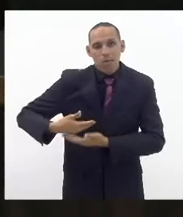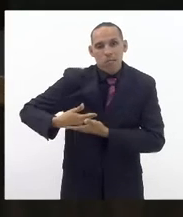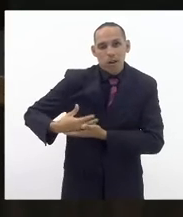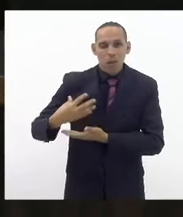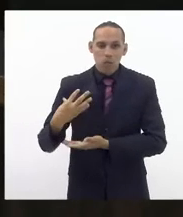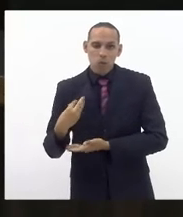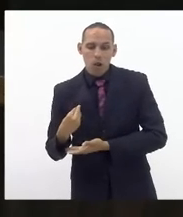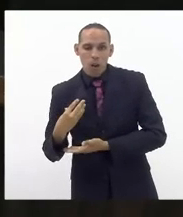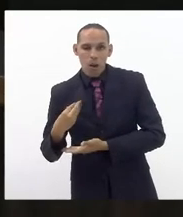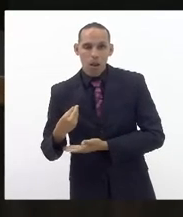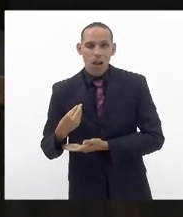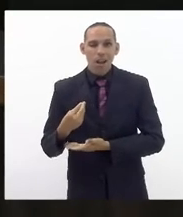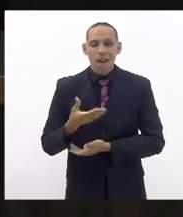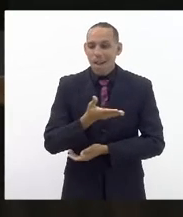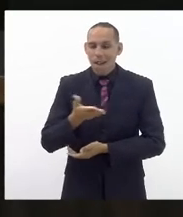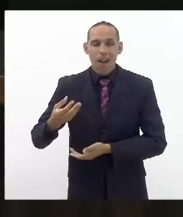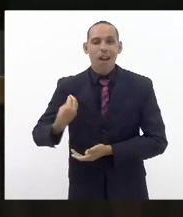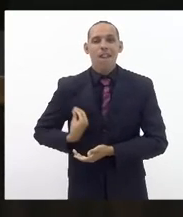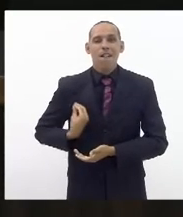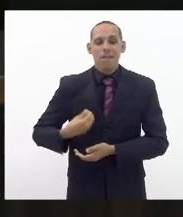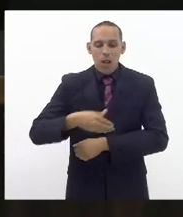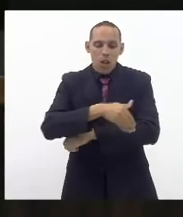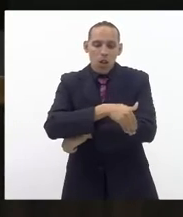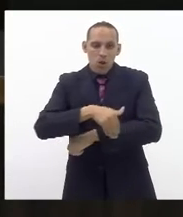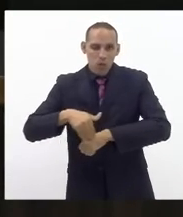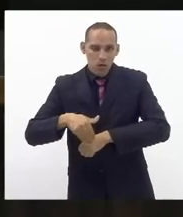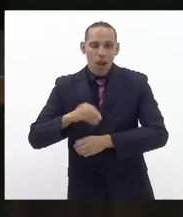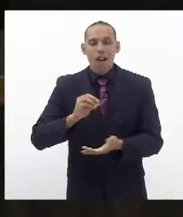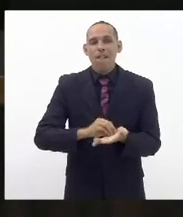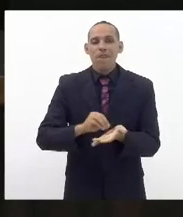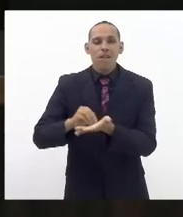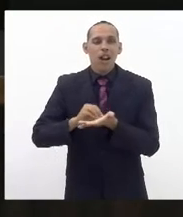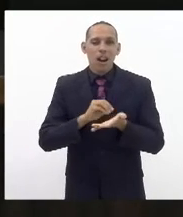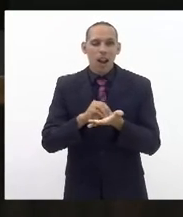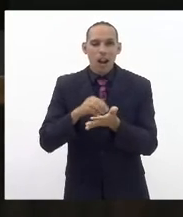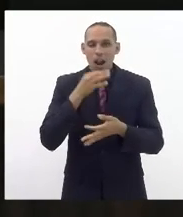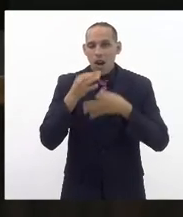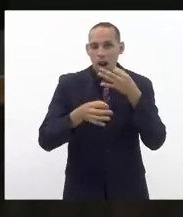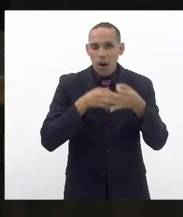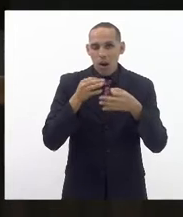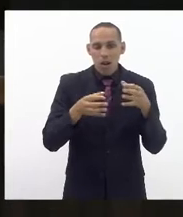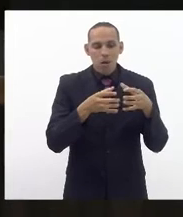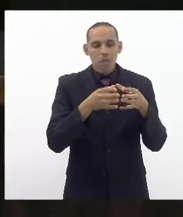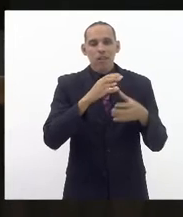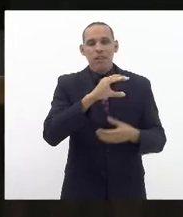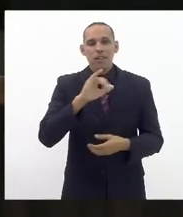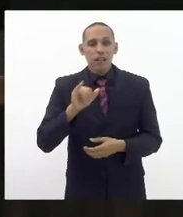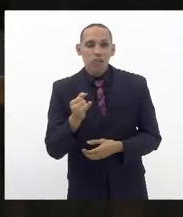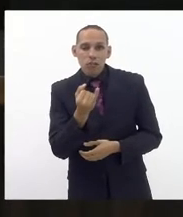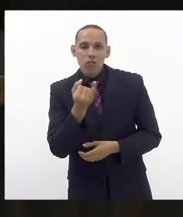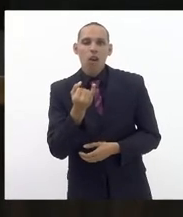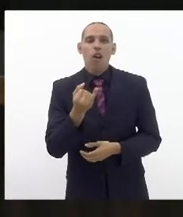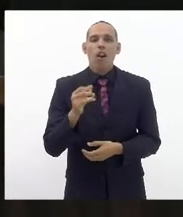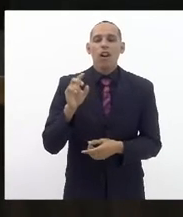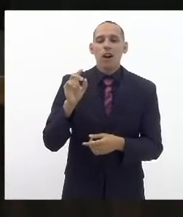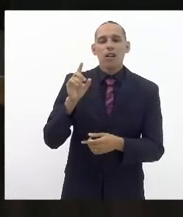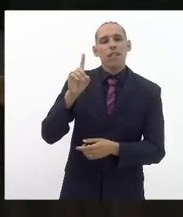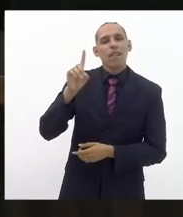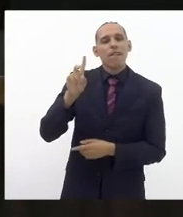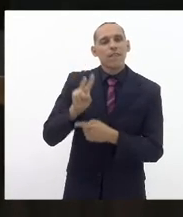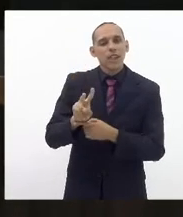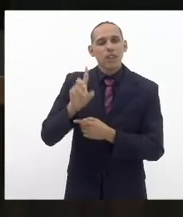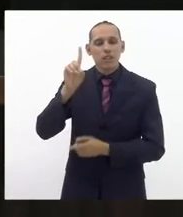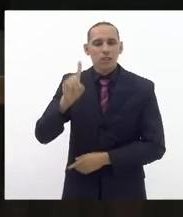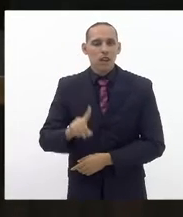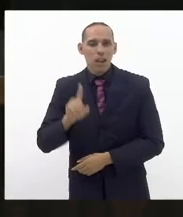situação de rua. Pendentes pareceres das comissões de Constituição e Justiça, Defesa do Direito da Mulher, de Assuntos da Criança e do Adolescente e do Idoso,